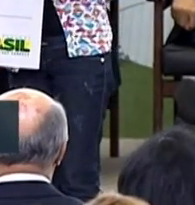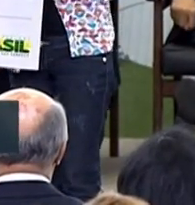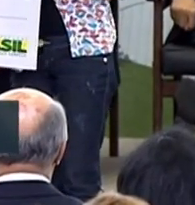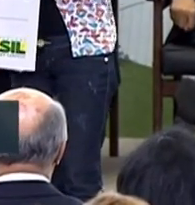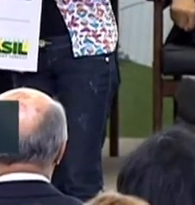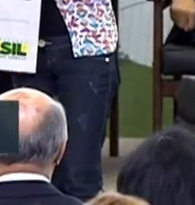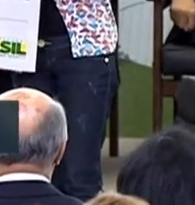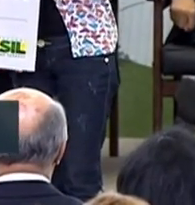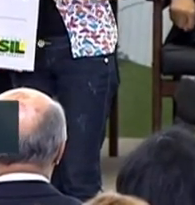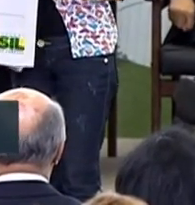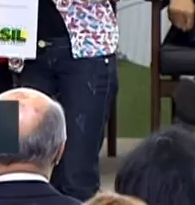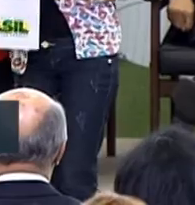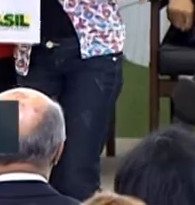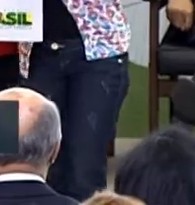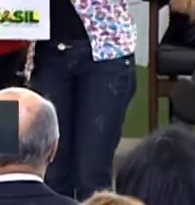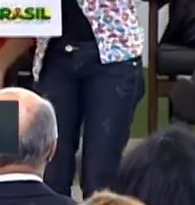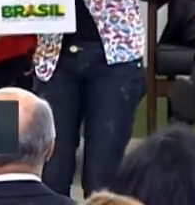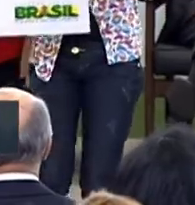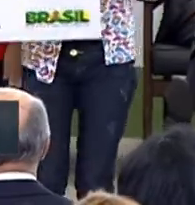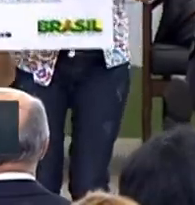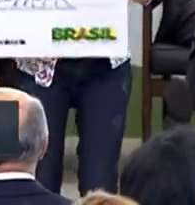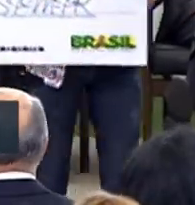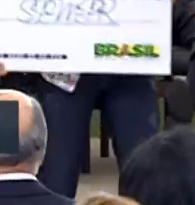o bote e